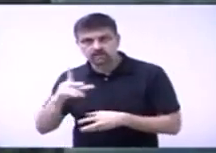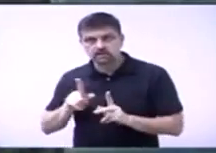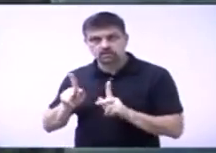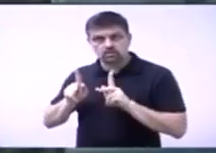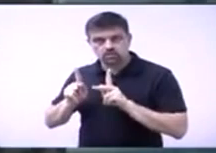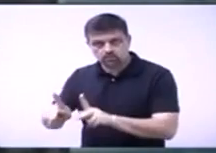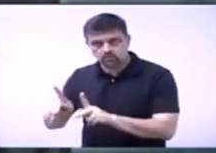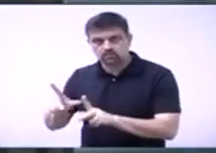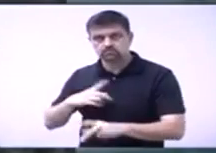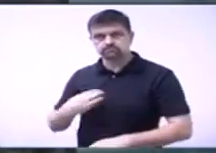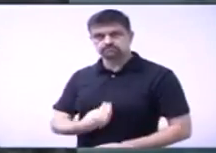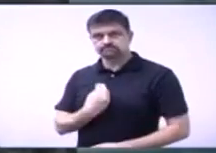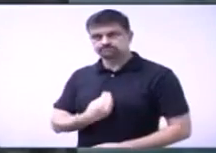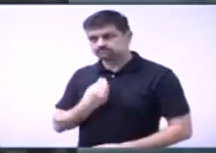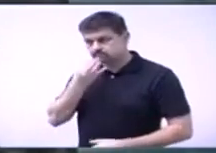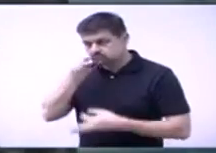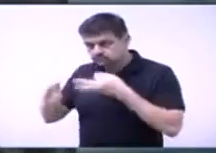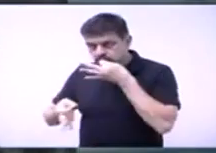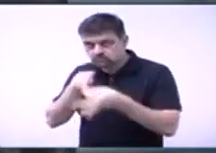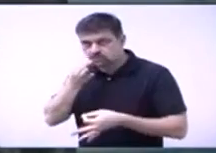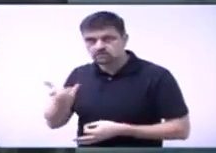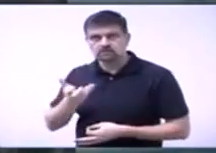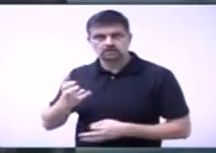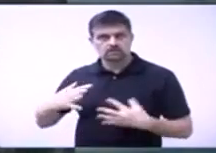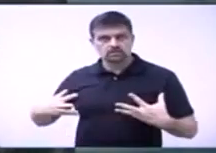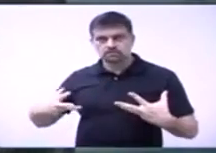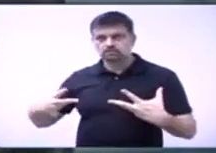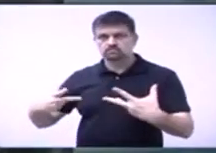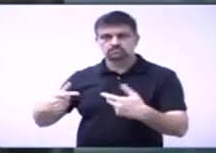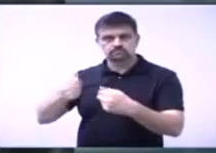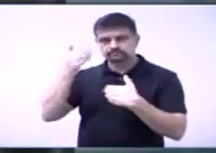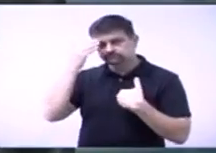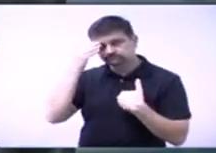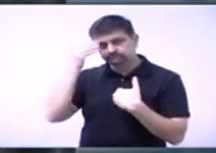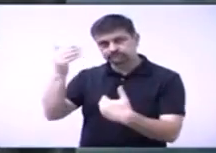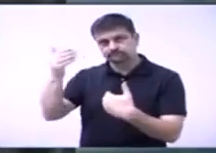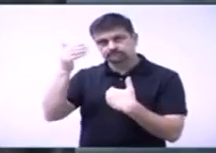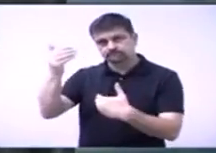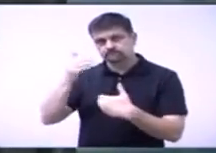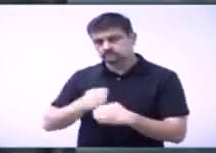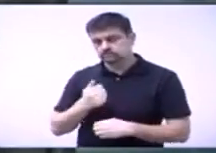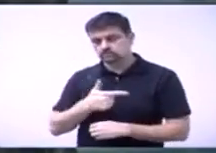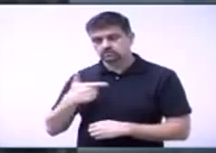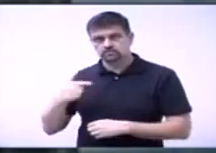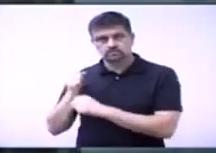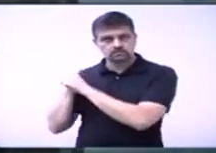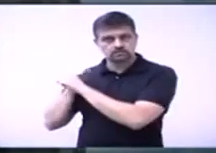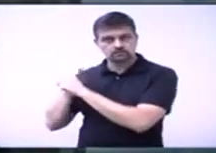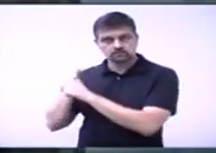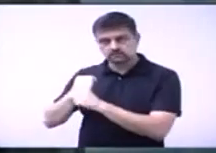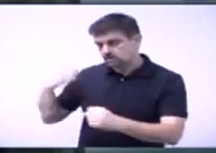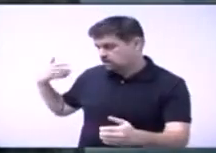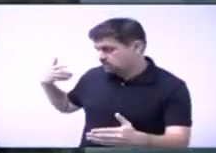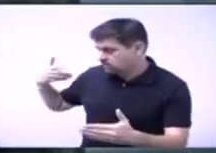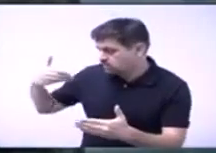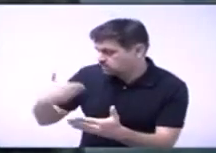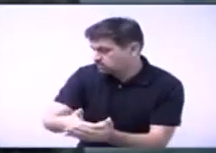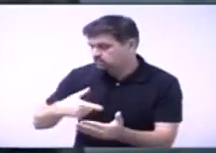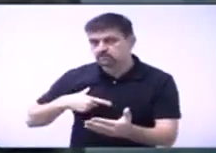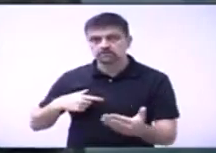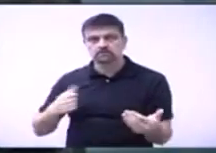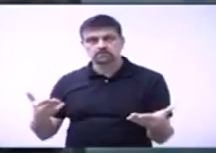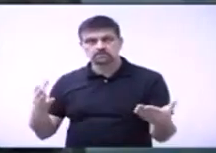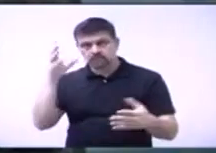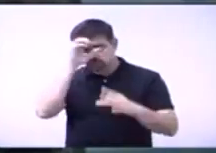eu só tenho a agradecer a todos que me acolheram durante esses 12 anos, por todo o aprendizado